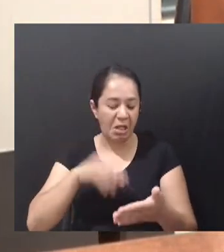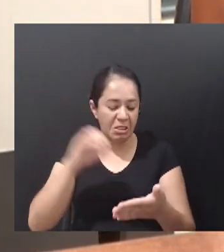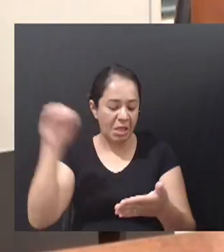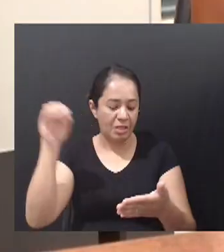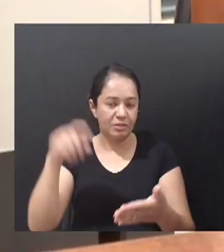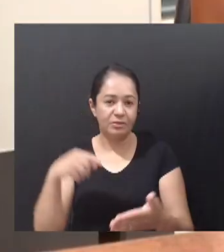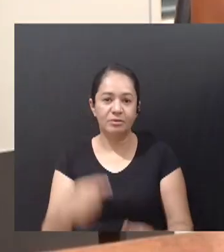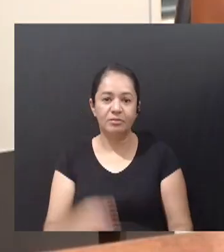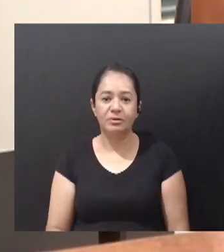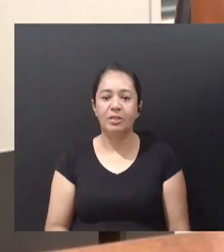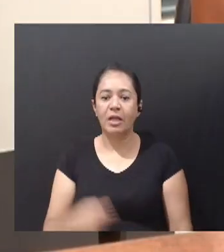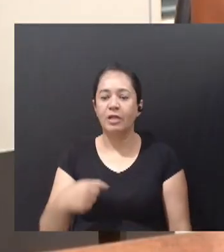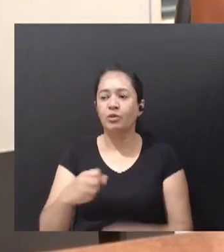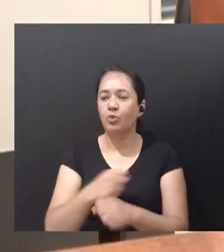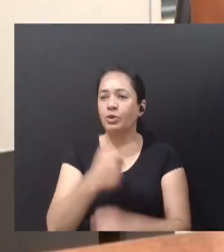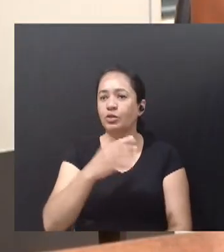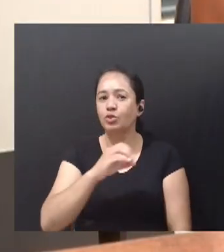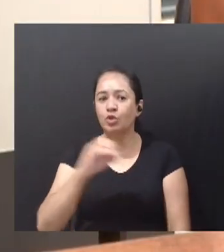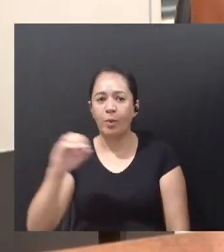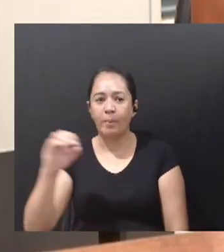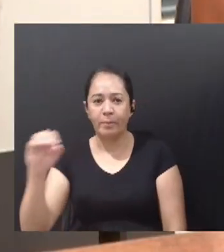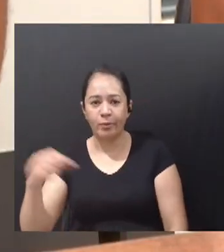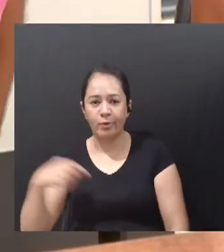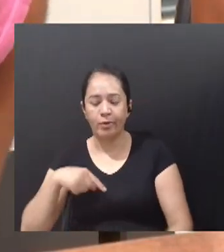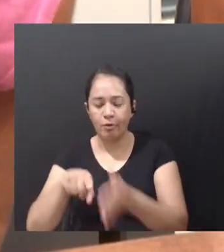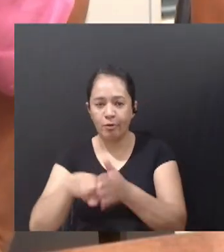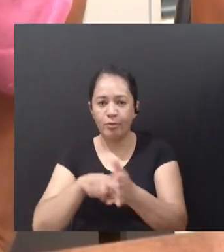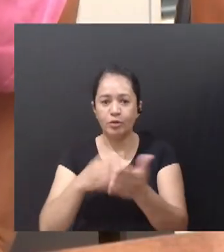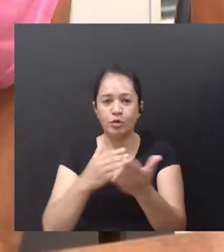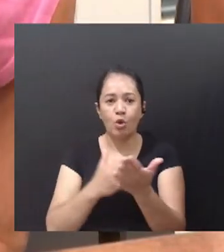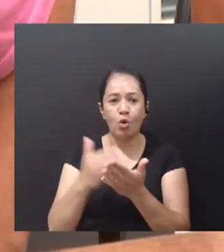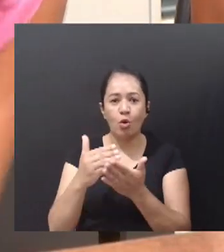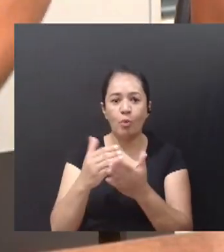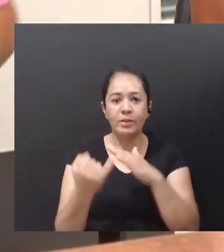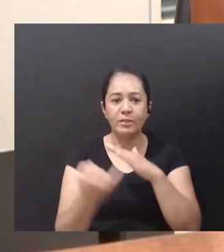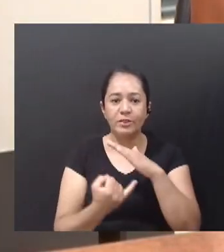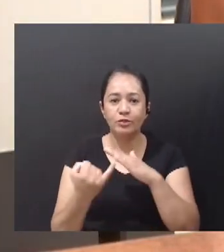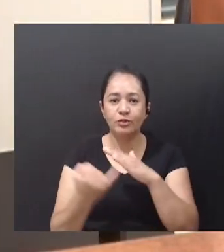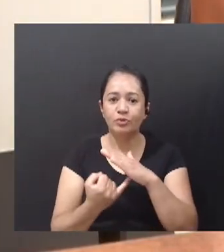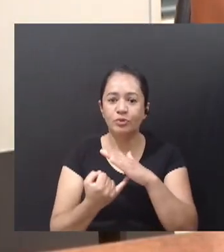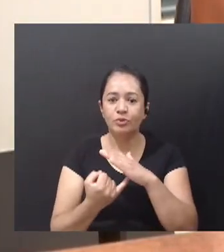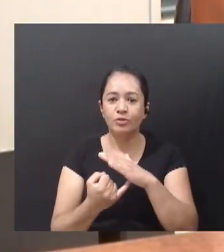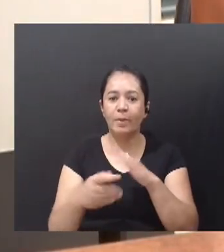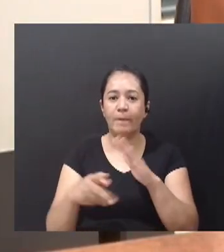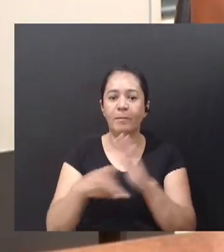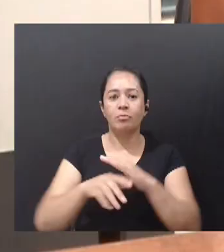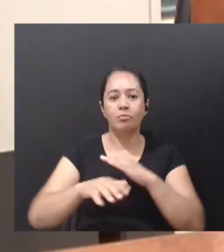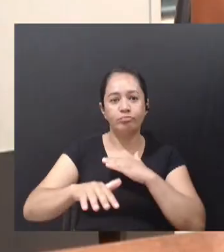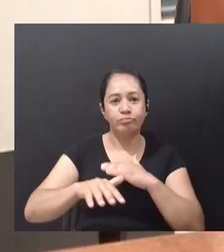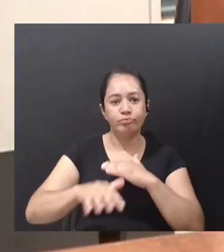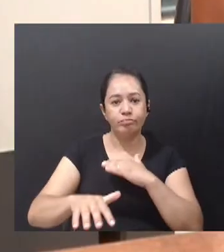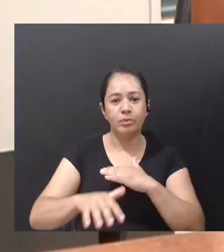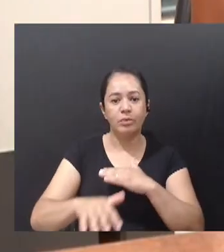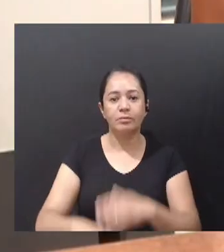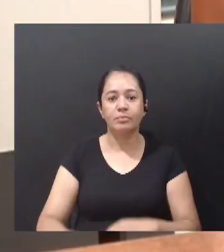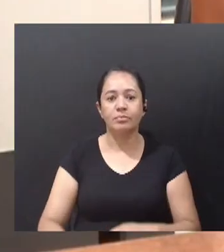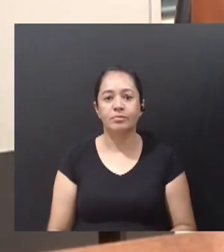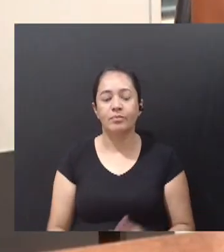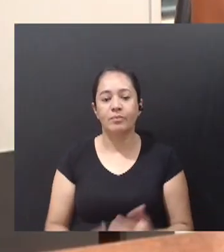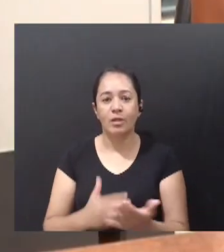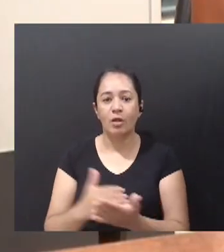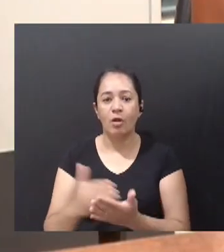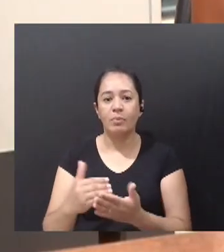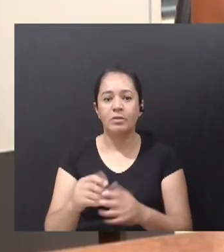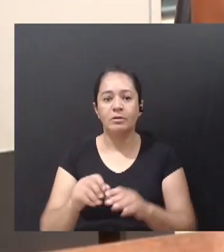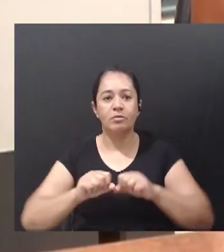pesquisa falando do começo da institucionalização do hip hop. O hip hop estava começando a lançar os